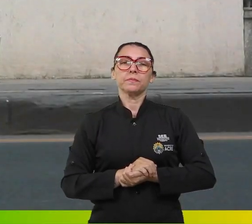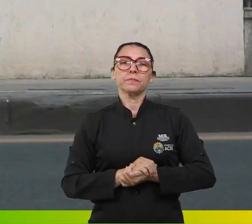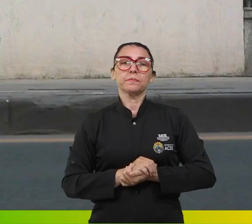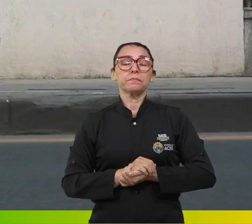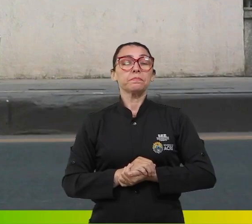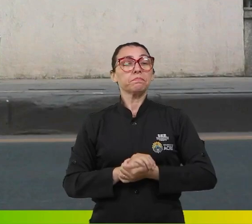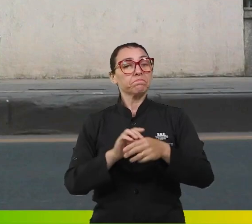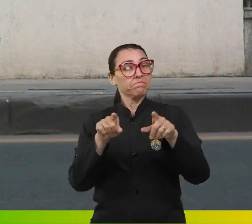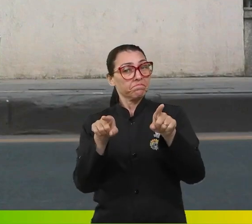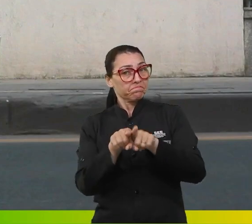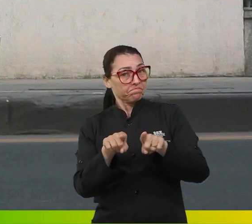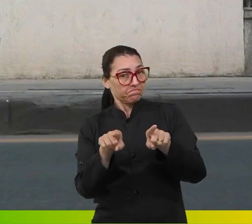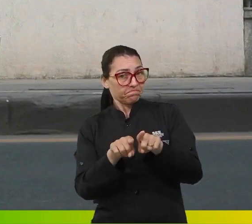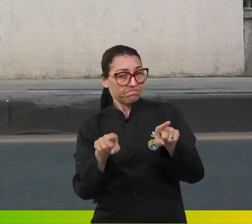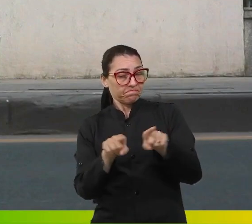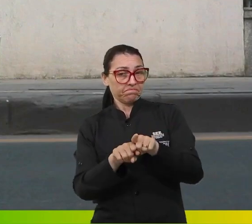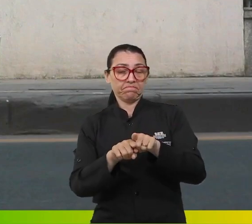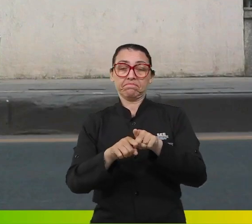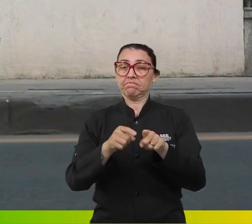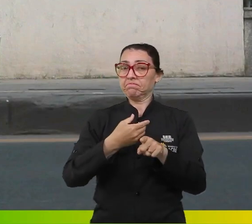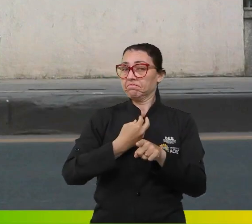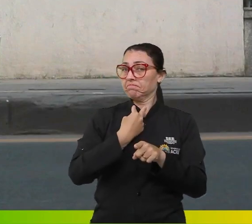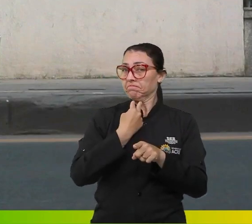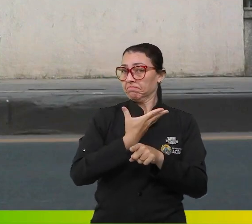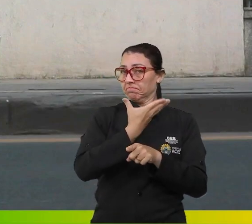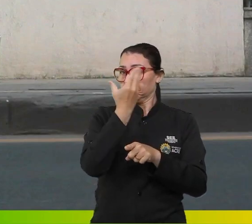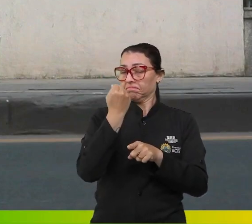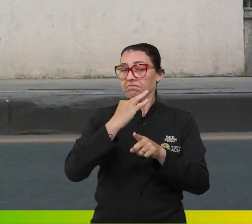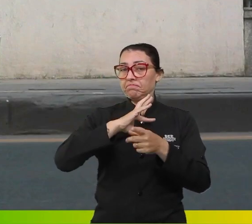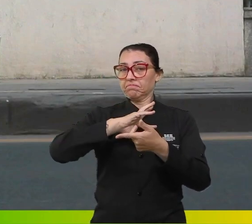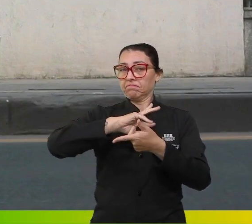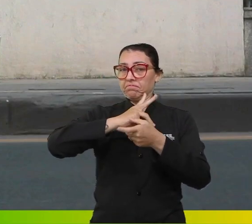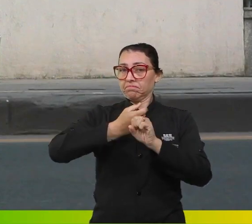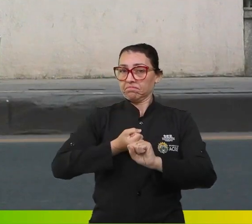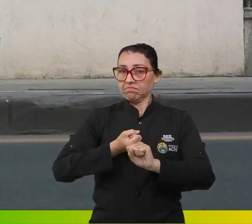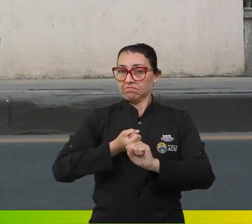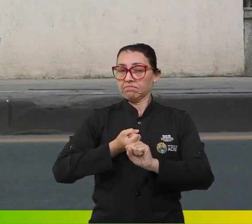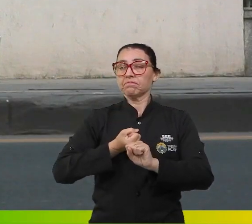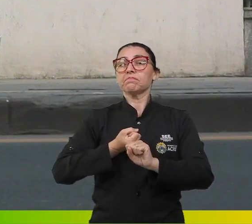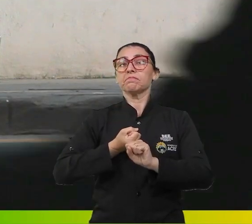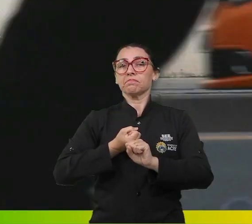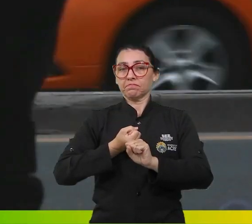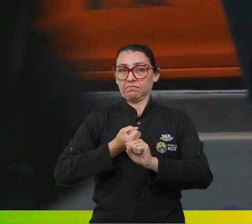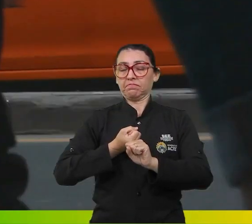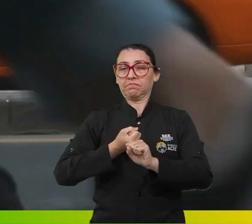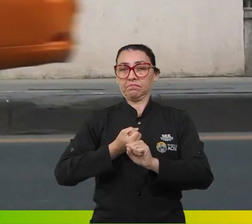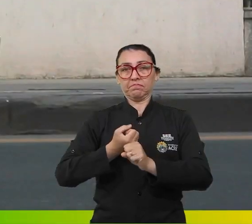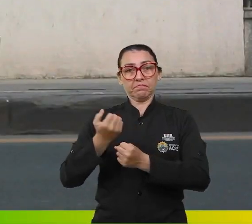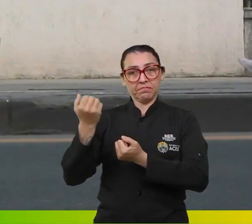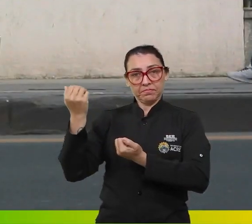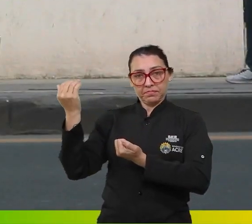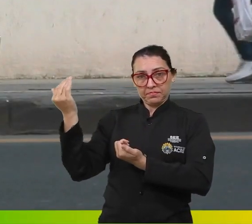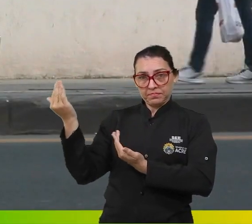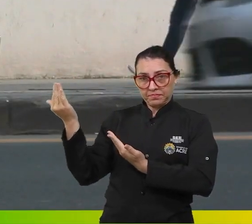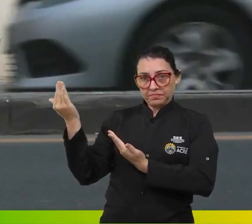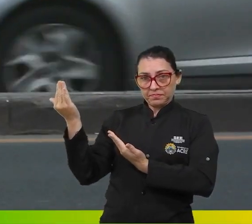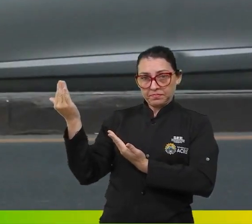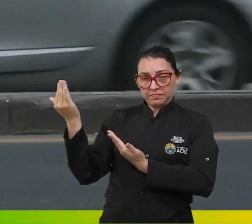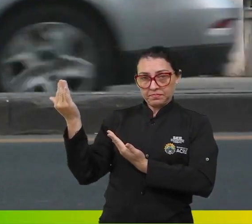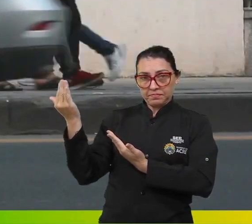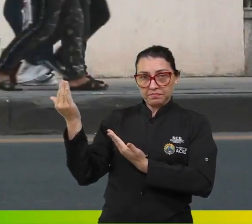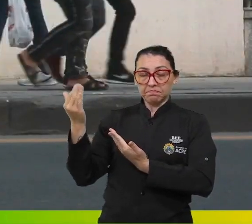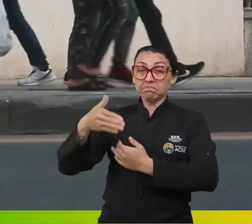A gente não pode deixar também de falar das artes cênicas, né, nas questões,